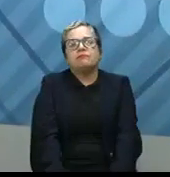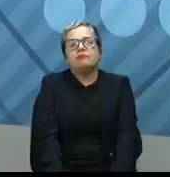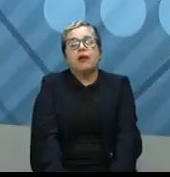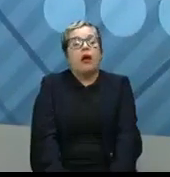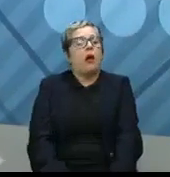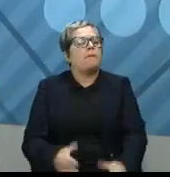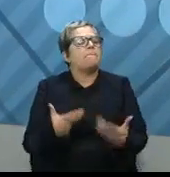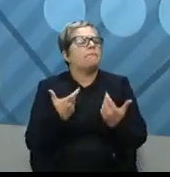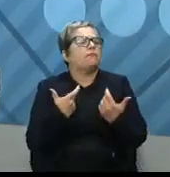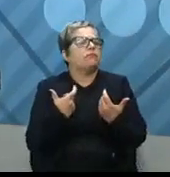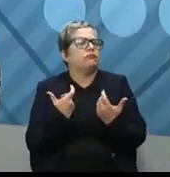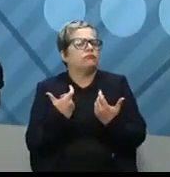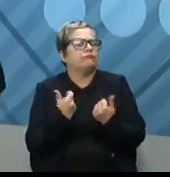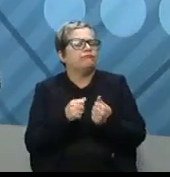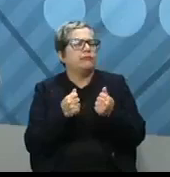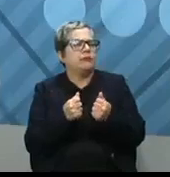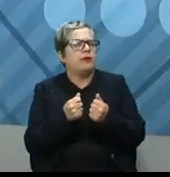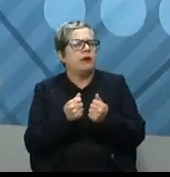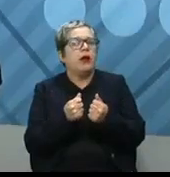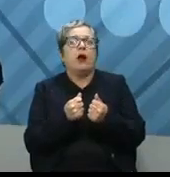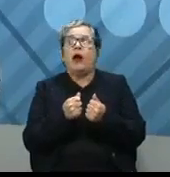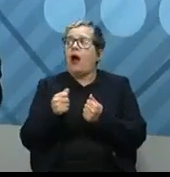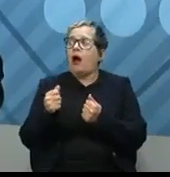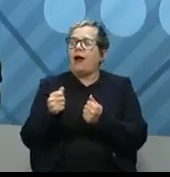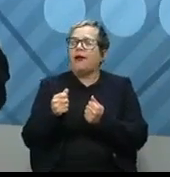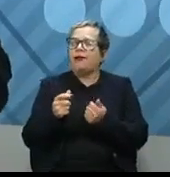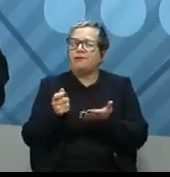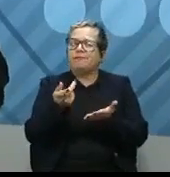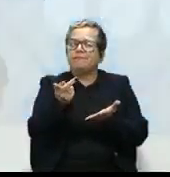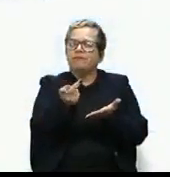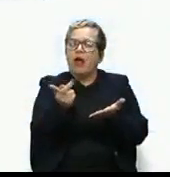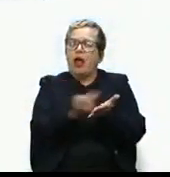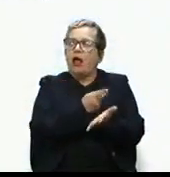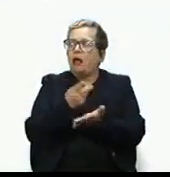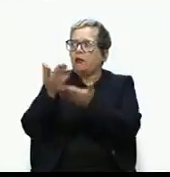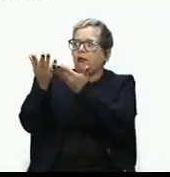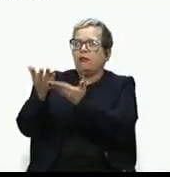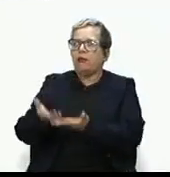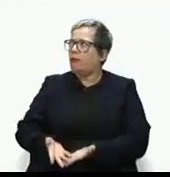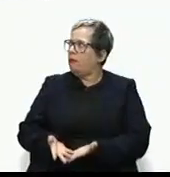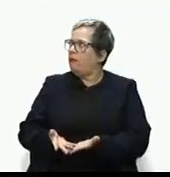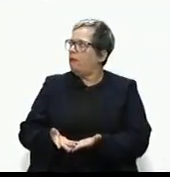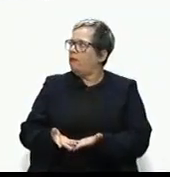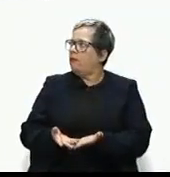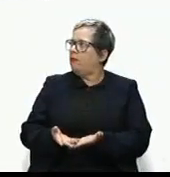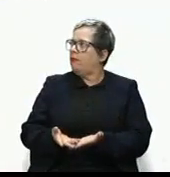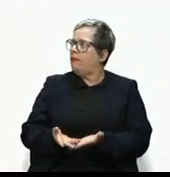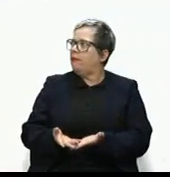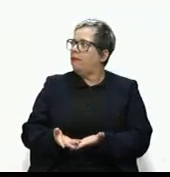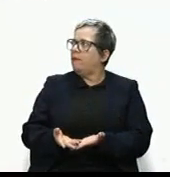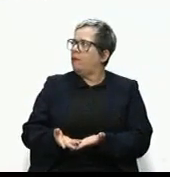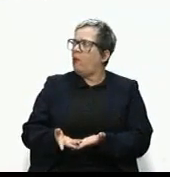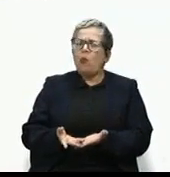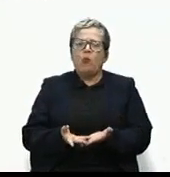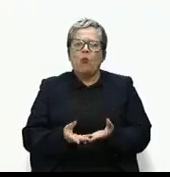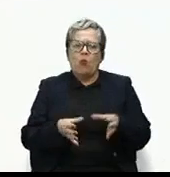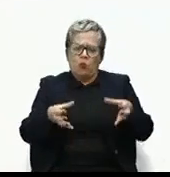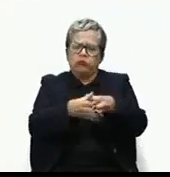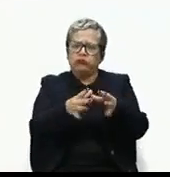Nós precisamos, então, retornar com a correção dessa atividade. Veja no quadro. Então, uma rede